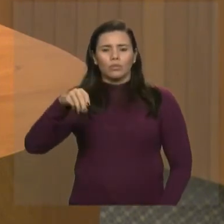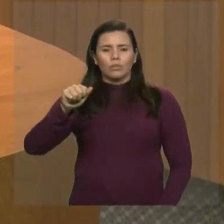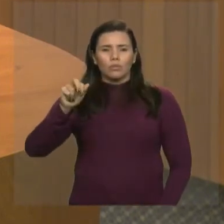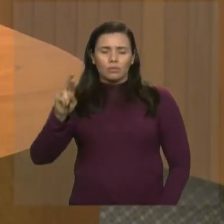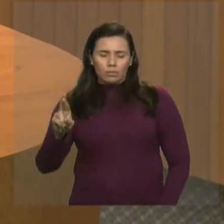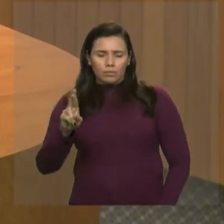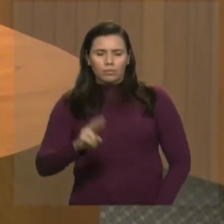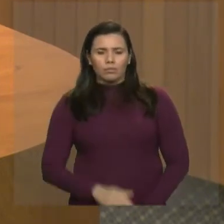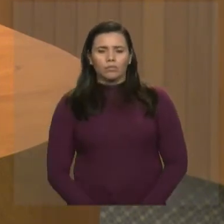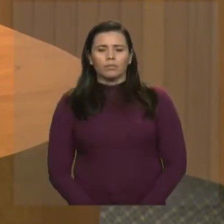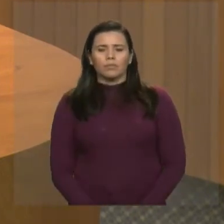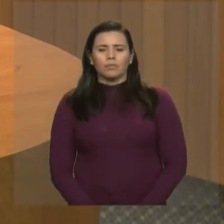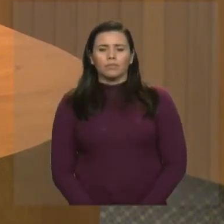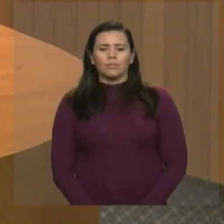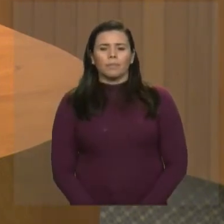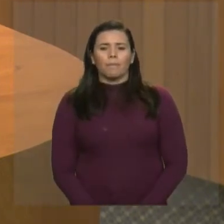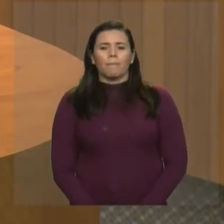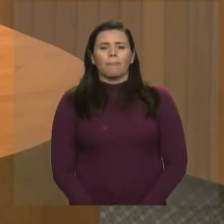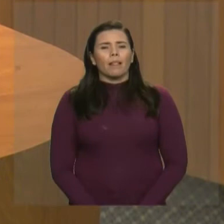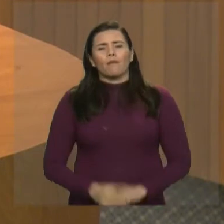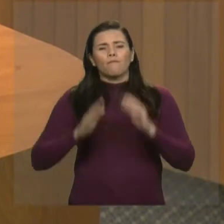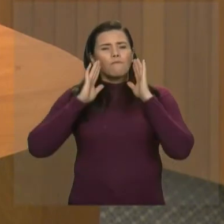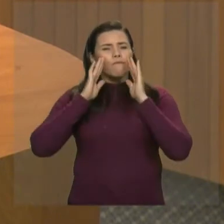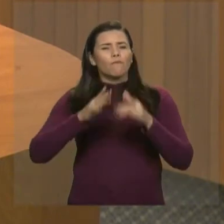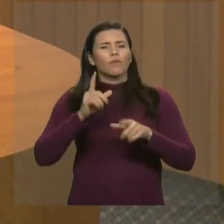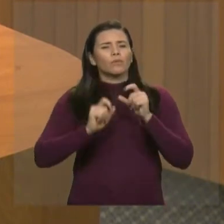sociedade pela qualidade do ensino,